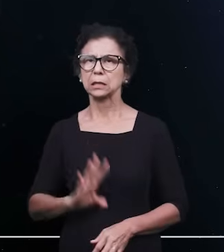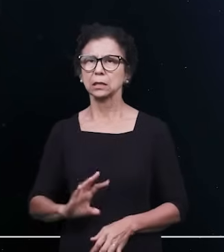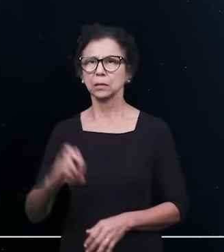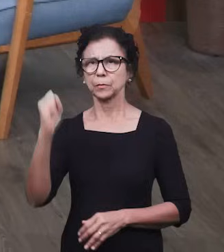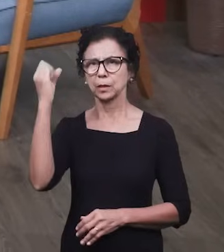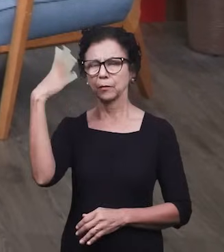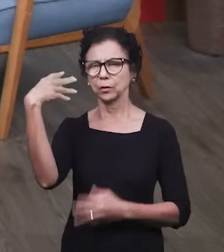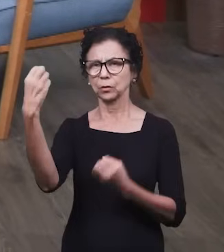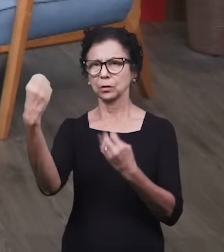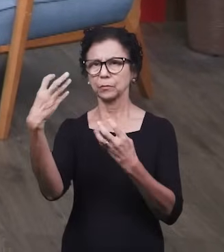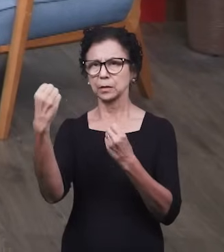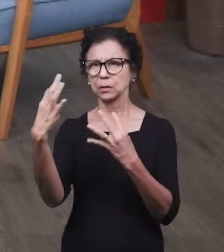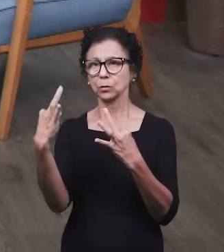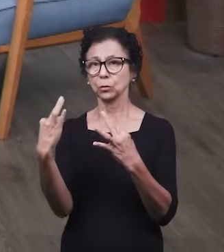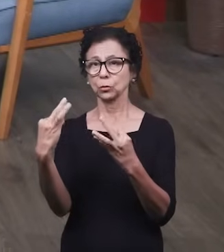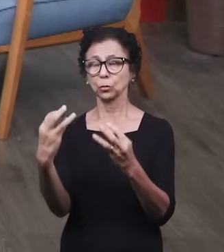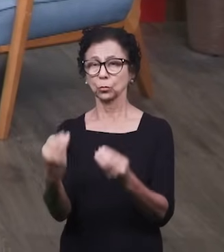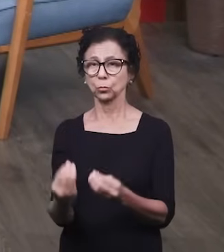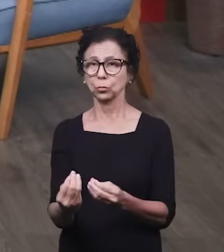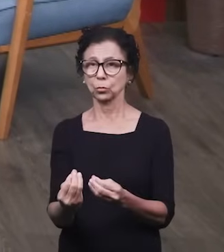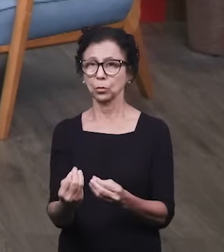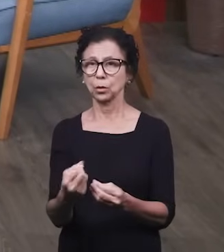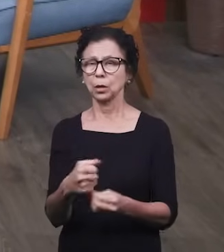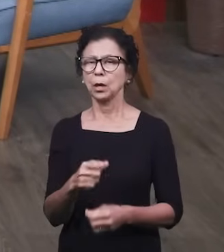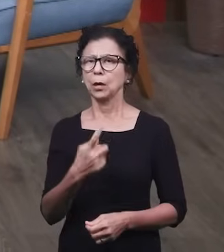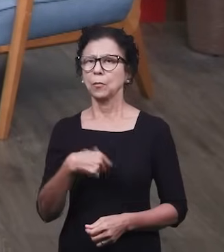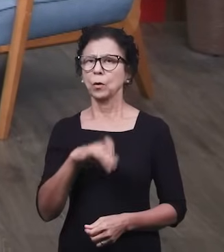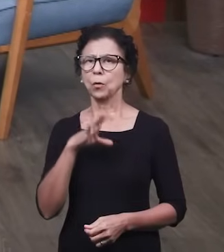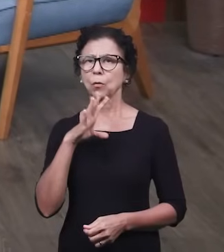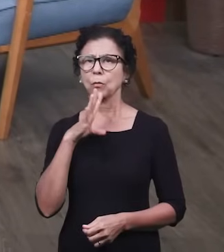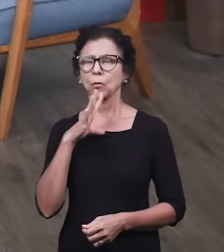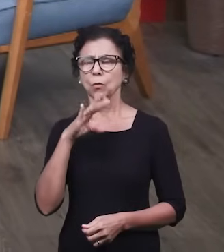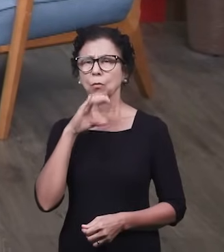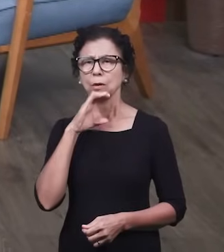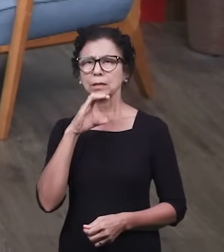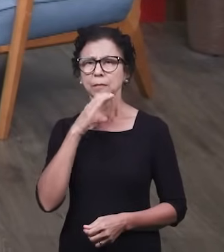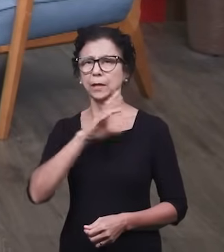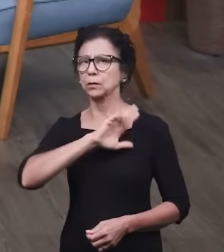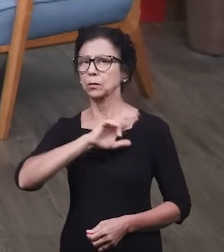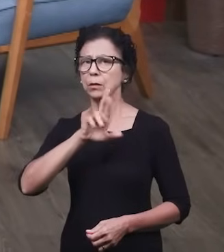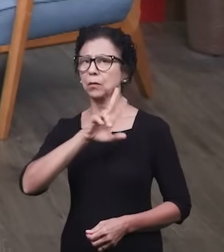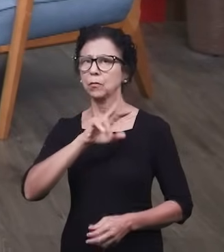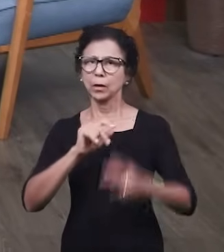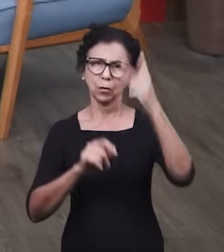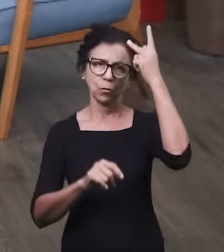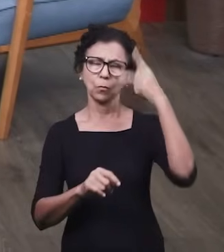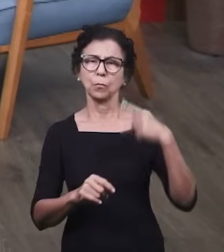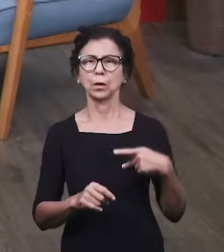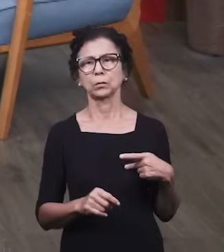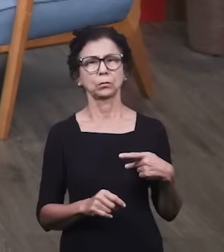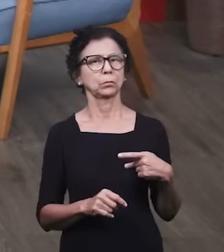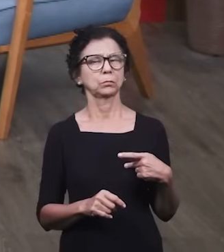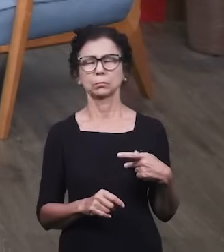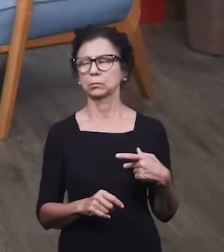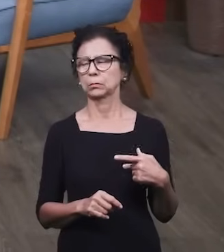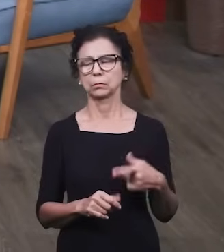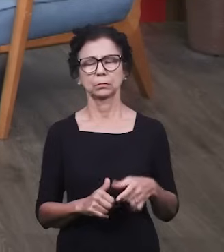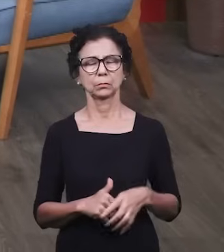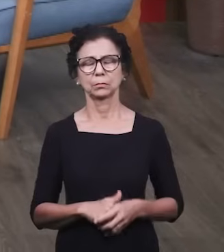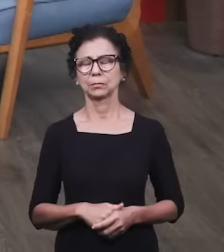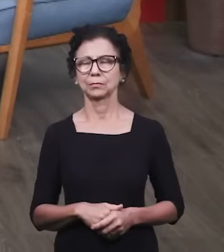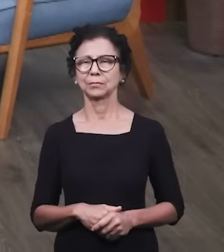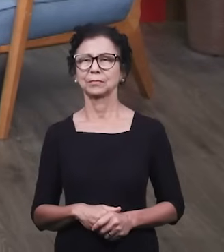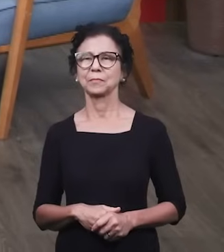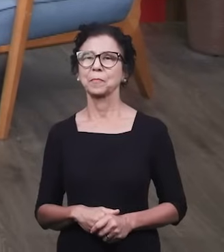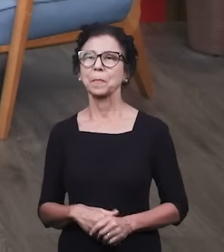Paulo, falando sobre a sua conversão. Enfatizando a revelação de Jesus Cristo. Não. Então Jesus é uma